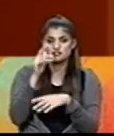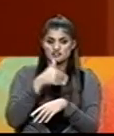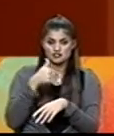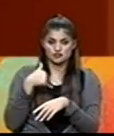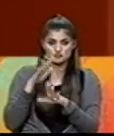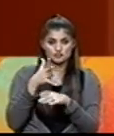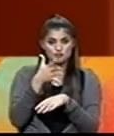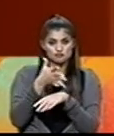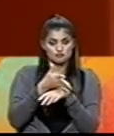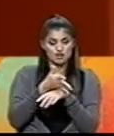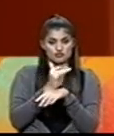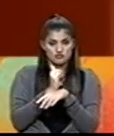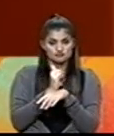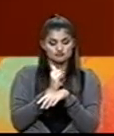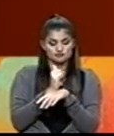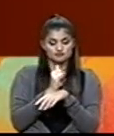do meio-dia.